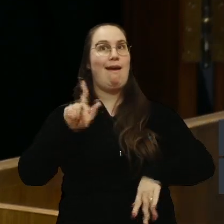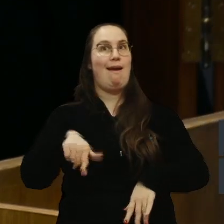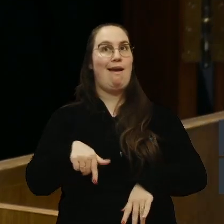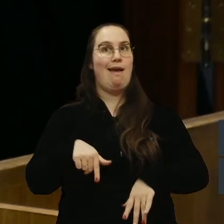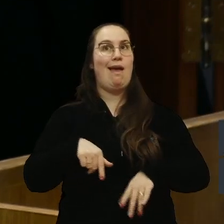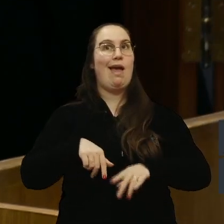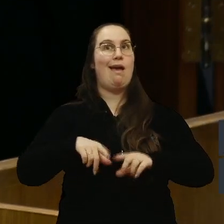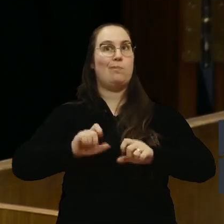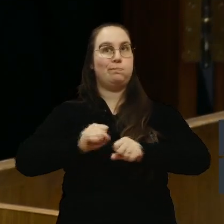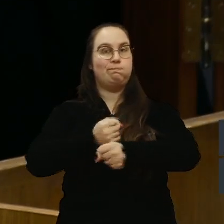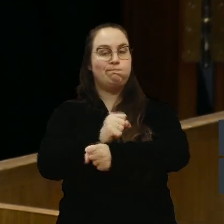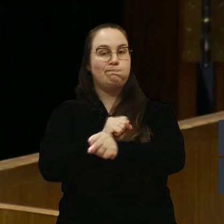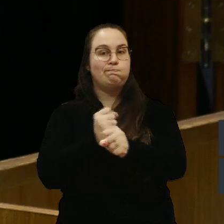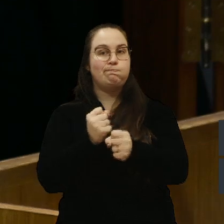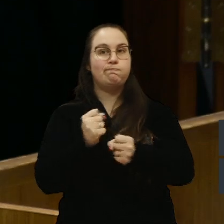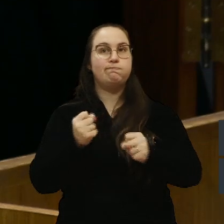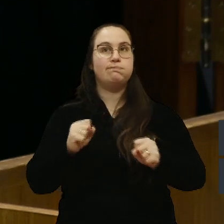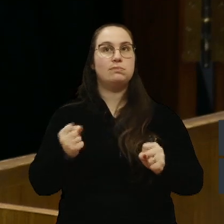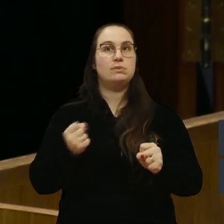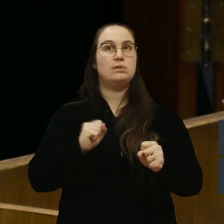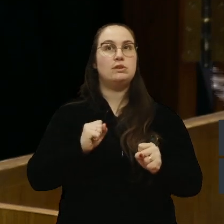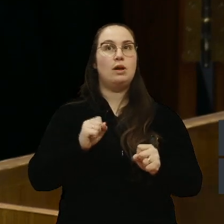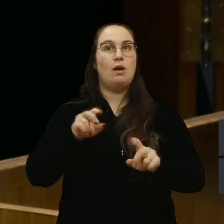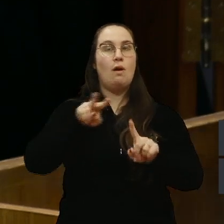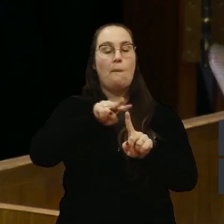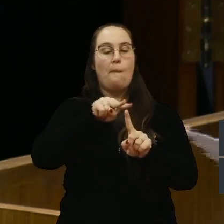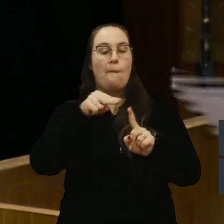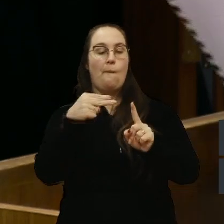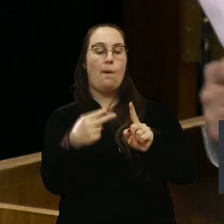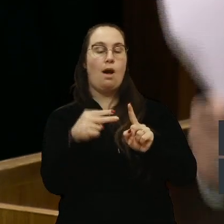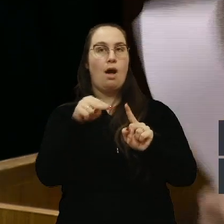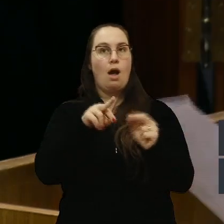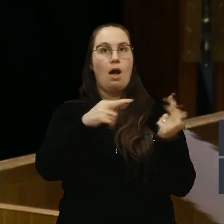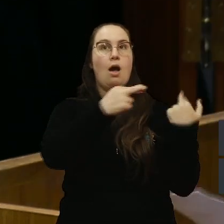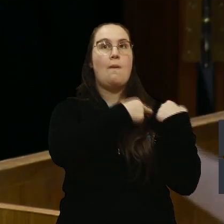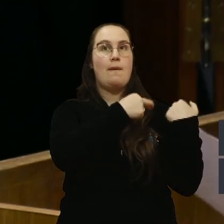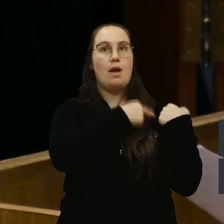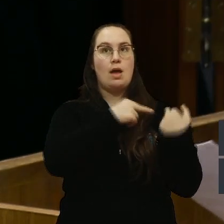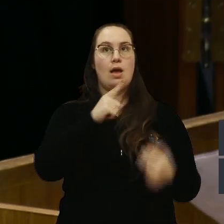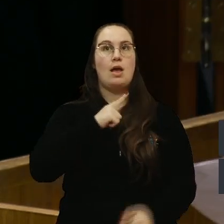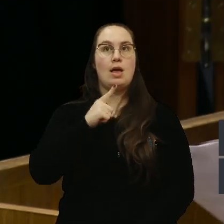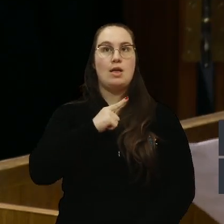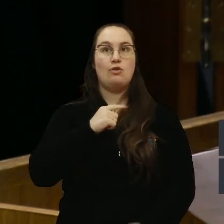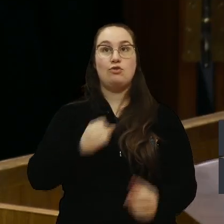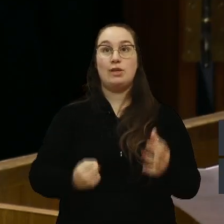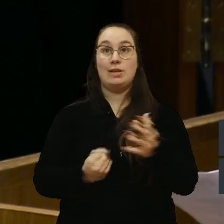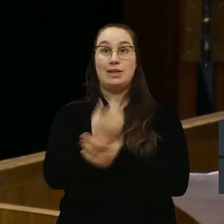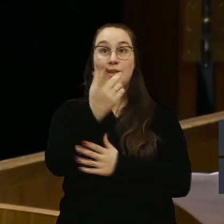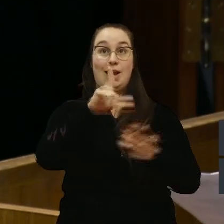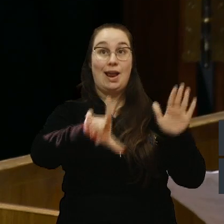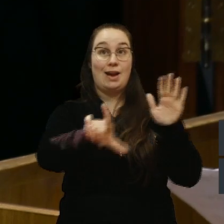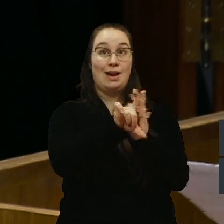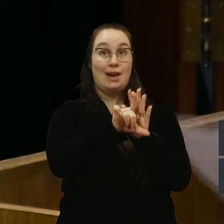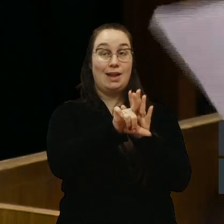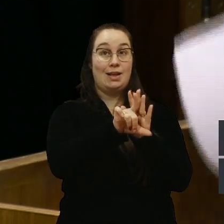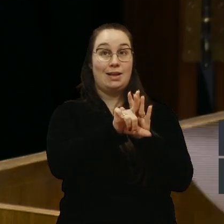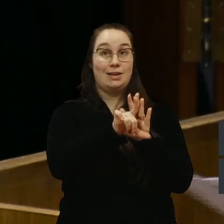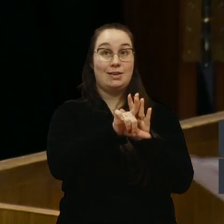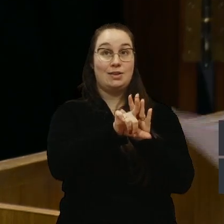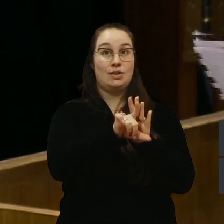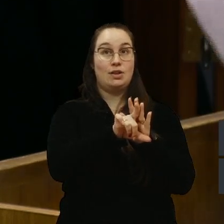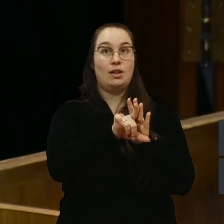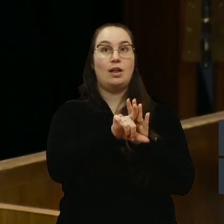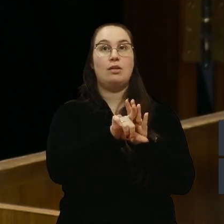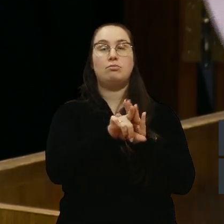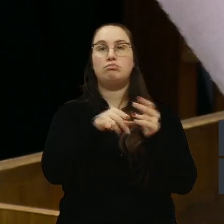casa grande do ponto de vista da responsabilidade que tem na elaboração de leis.